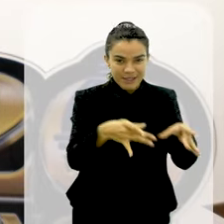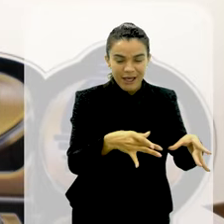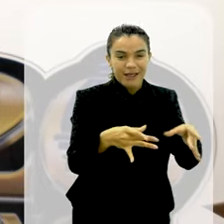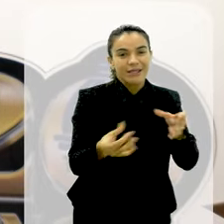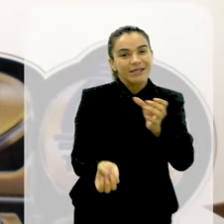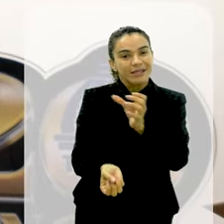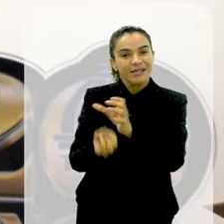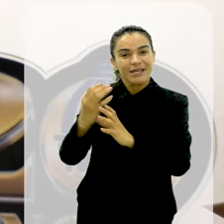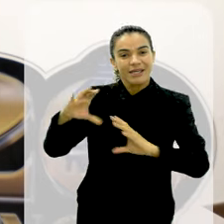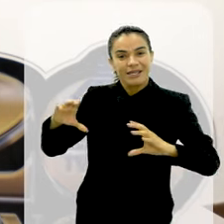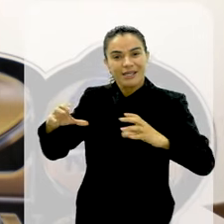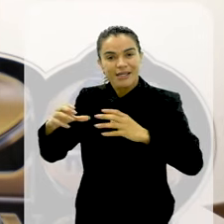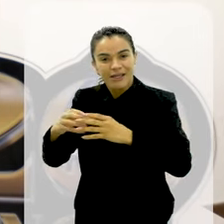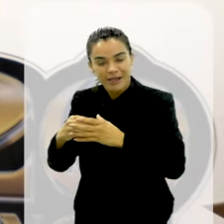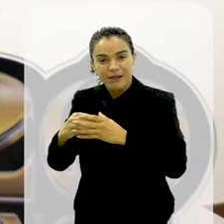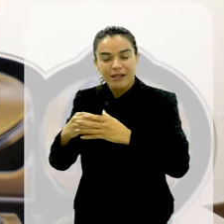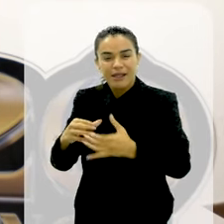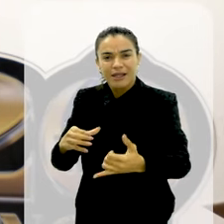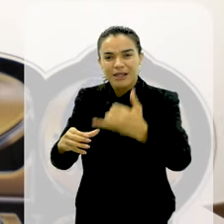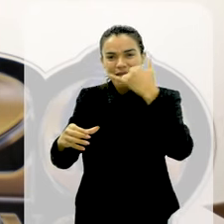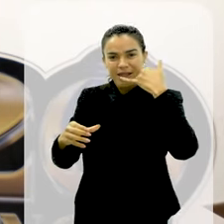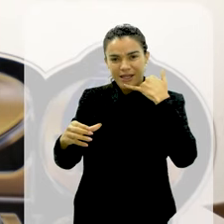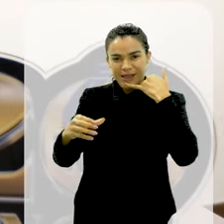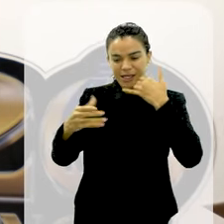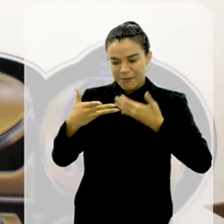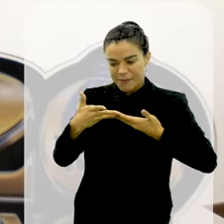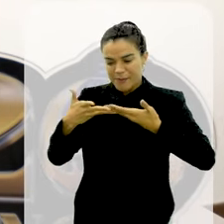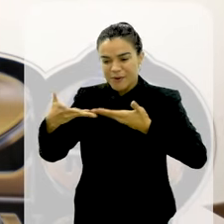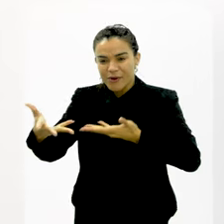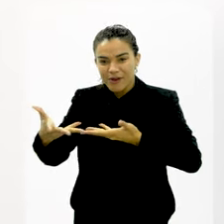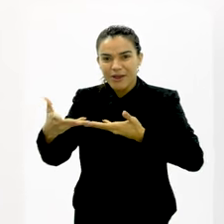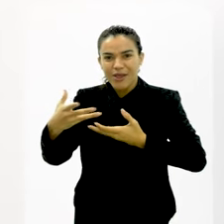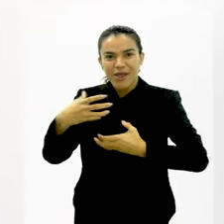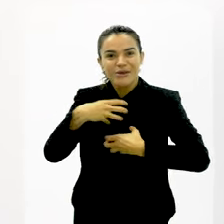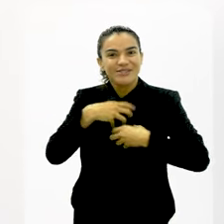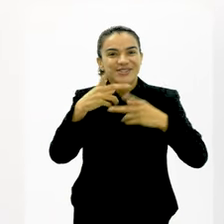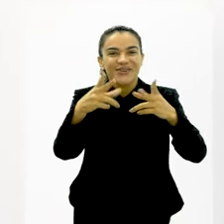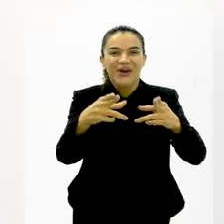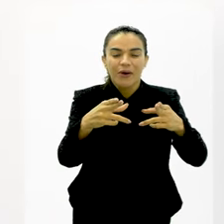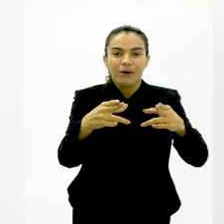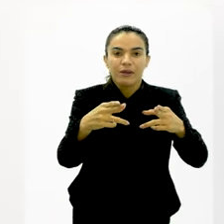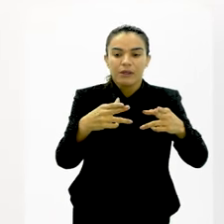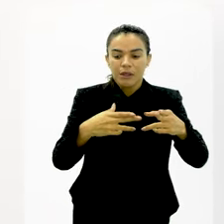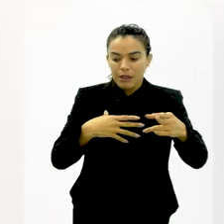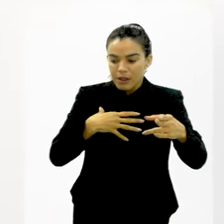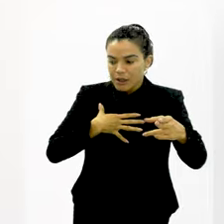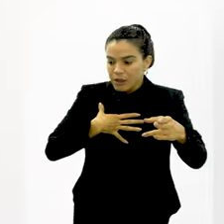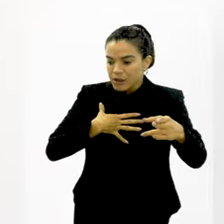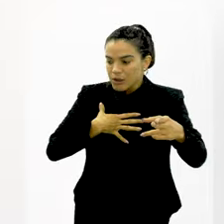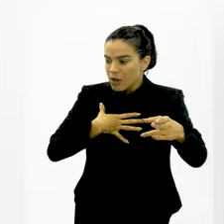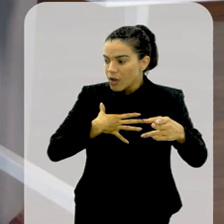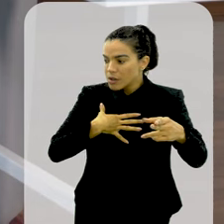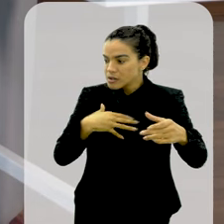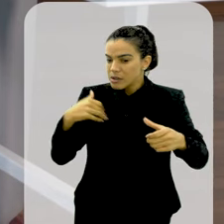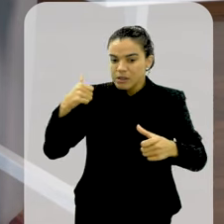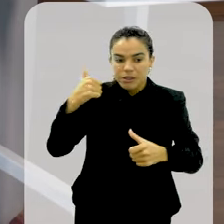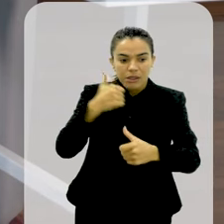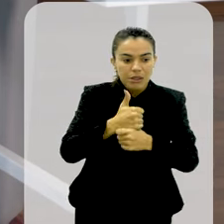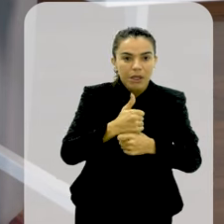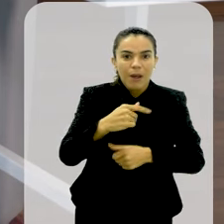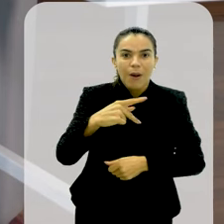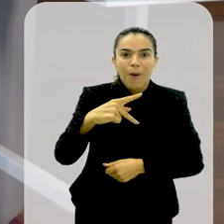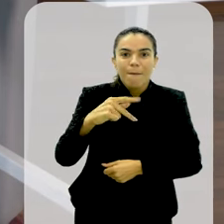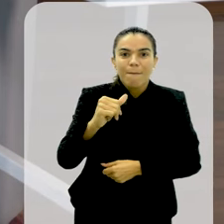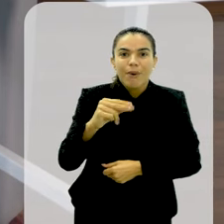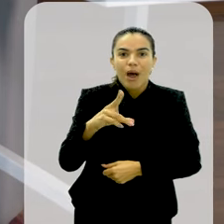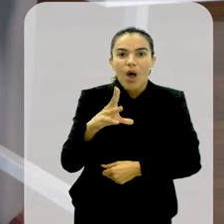Horta cria a comissão e ele me liga para convidar. Eu acho que eu tive a mesma sensação. Caraca, a gente está substituindo